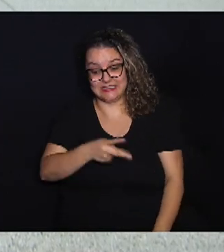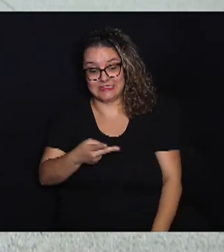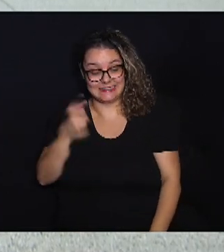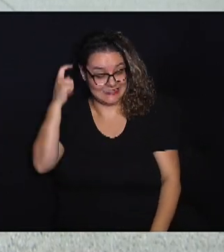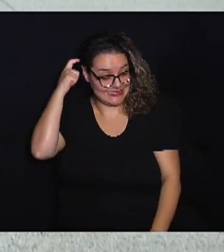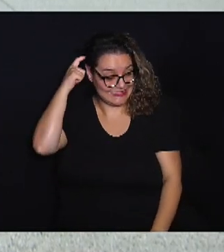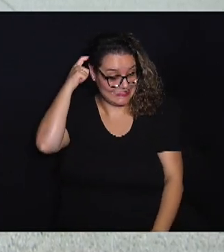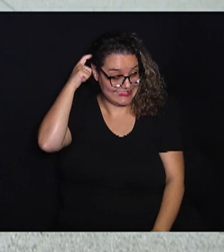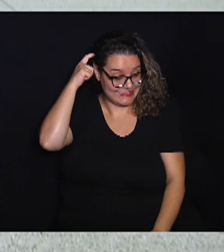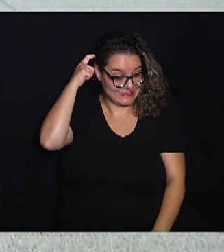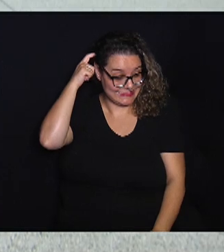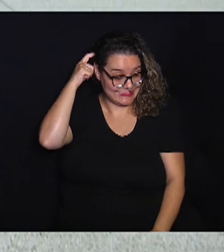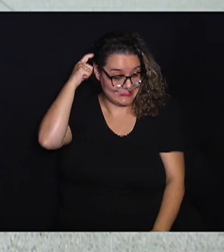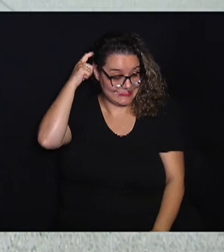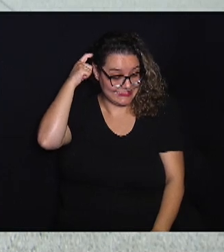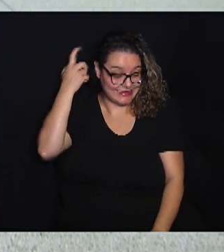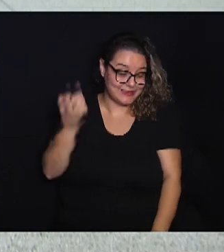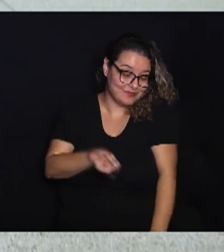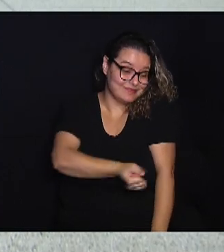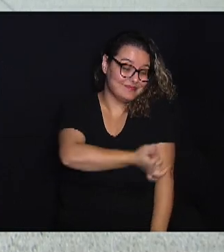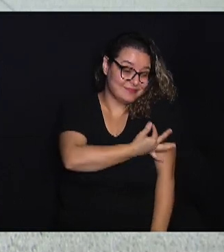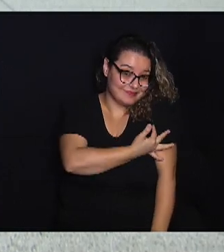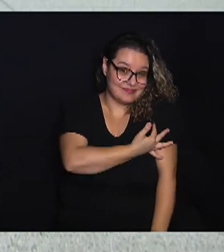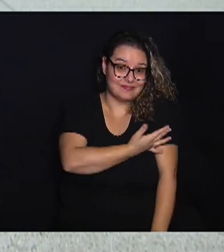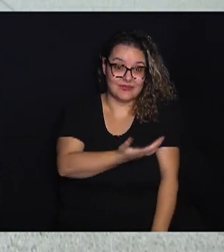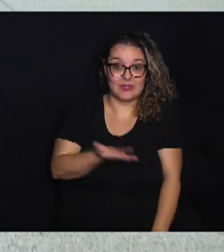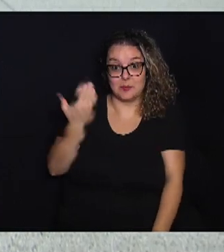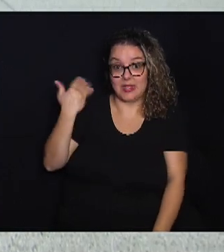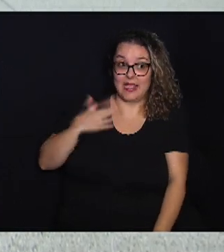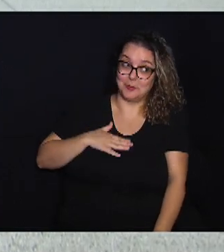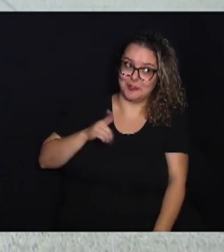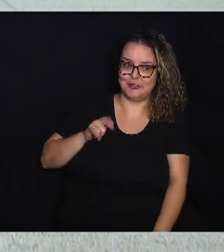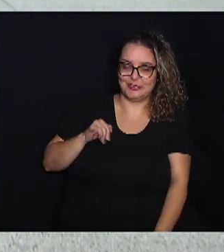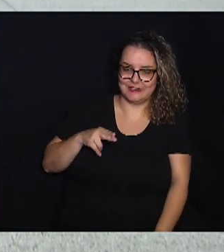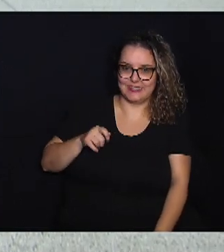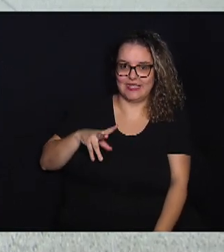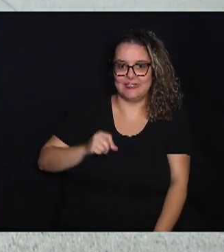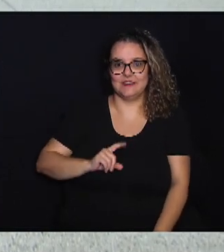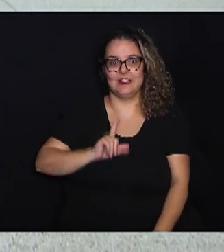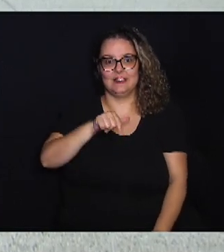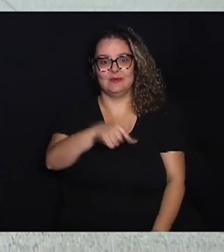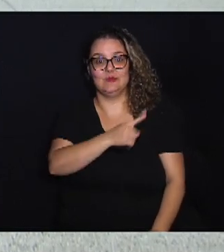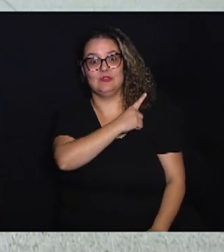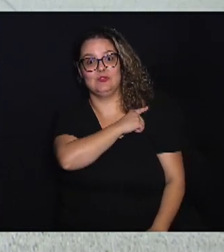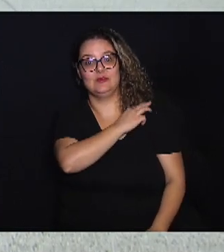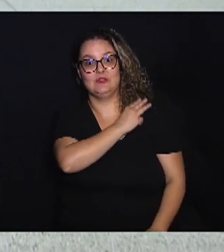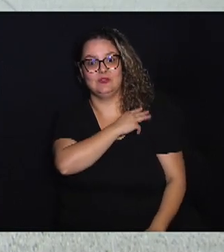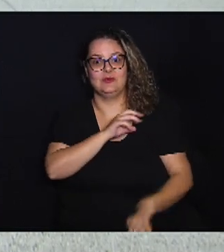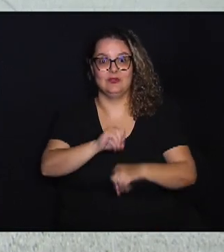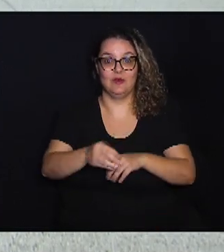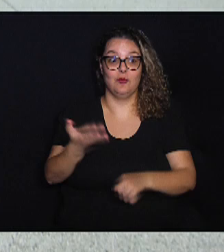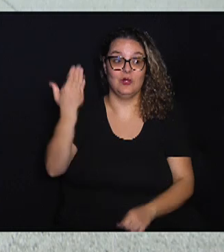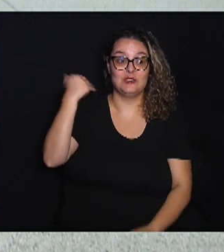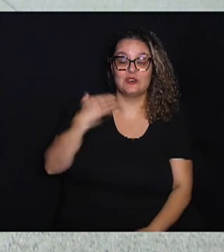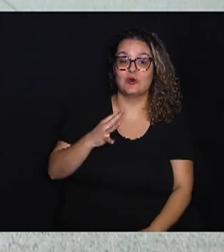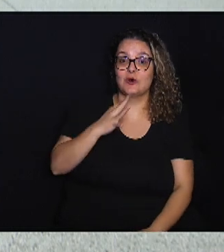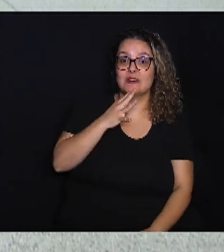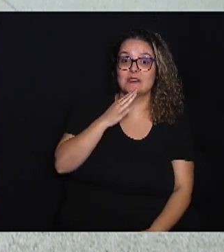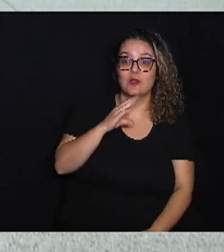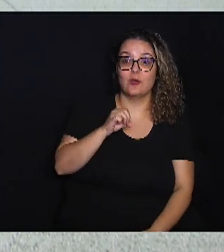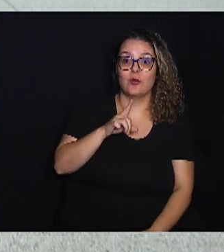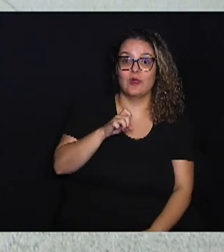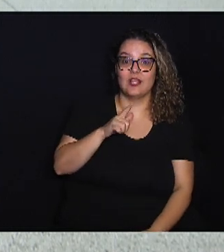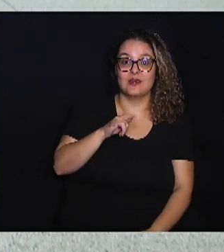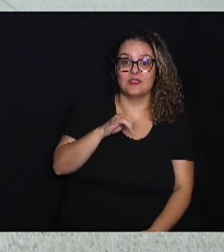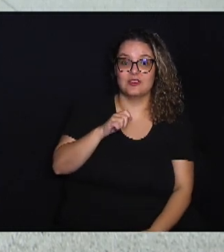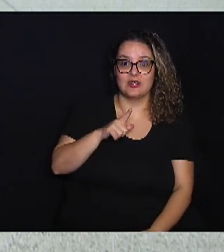você sai do ensino fundamental, o antigo ginásio na minha época, vai para o ensino médio, o antigo colegial da minha época,